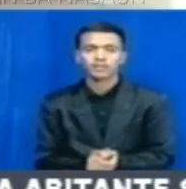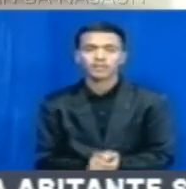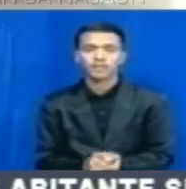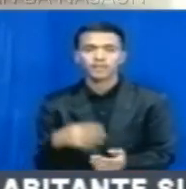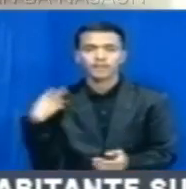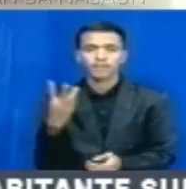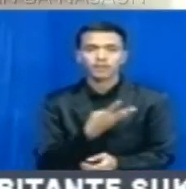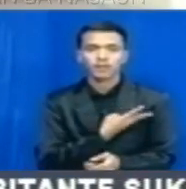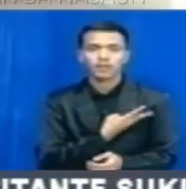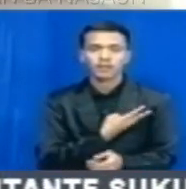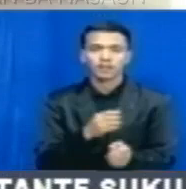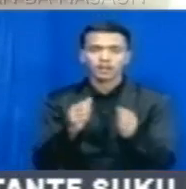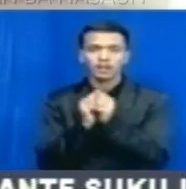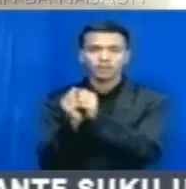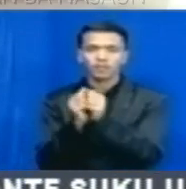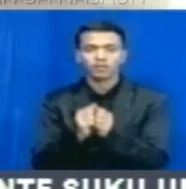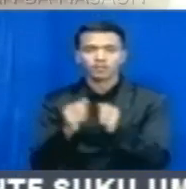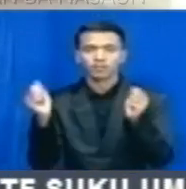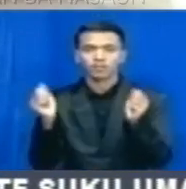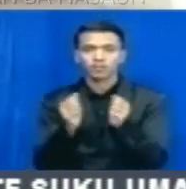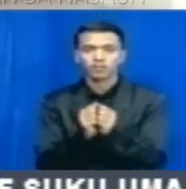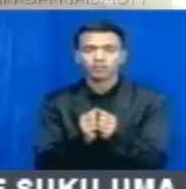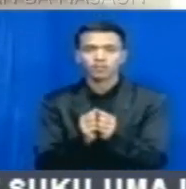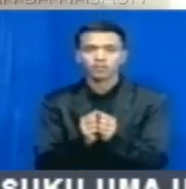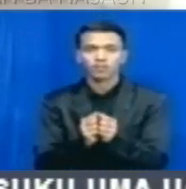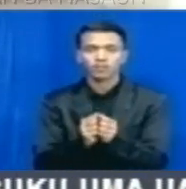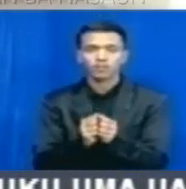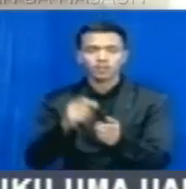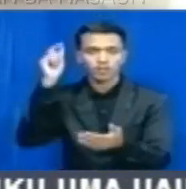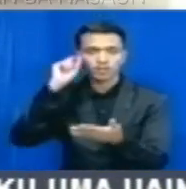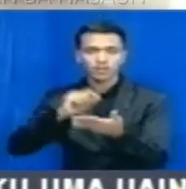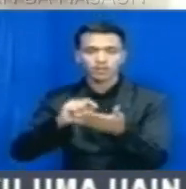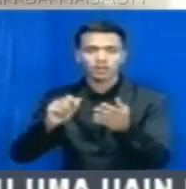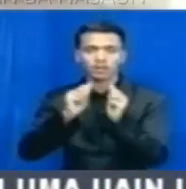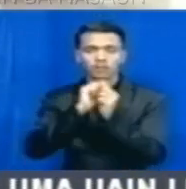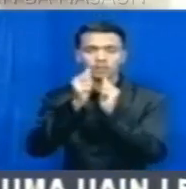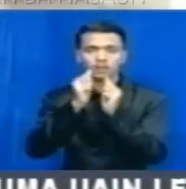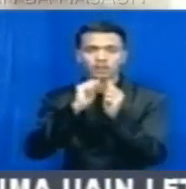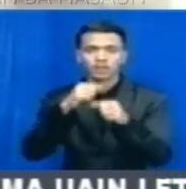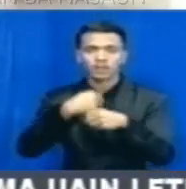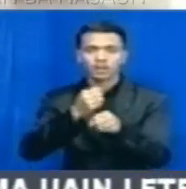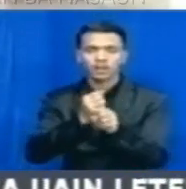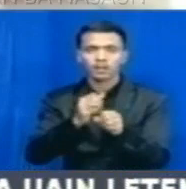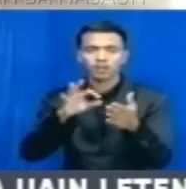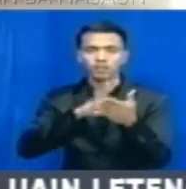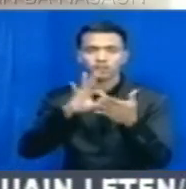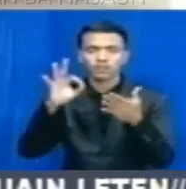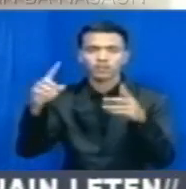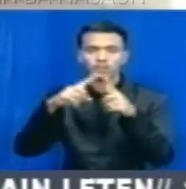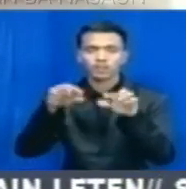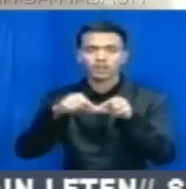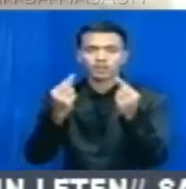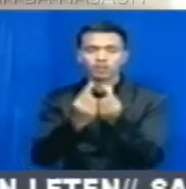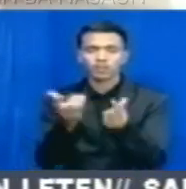ita hamoto ko suka ekipo sira pescador pesca sine na halo ama treinamento ba itene ekipa